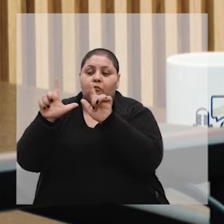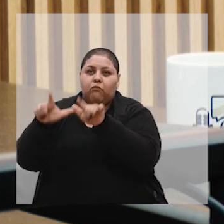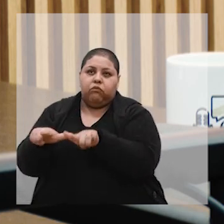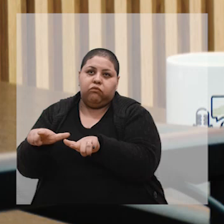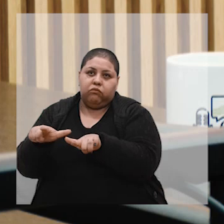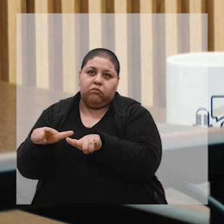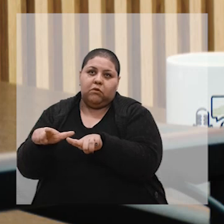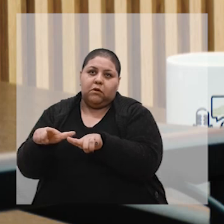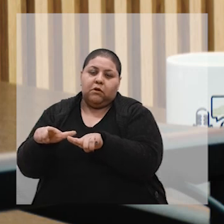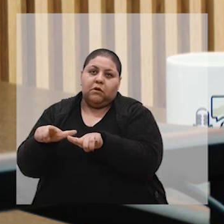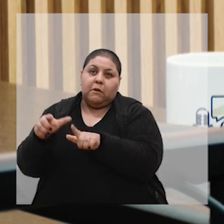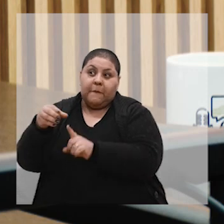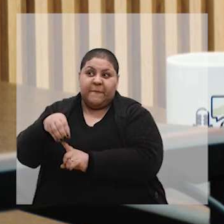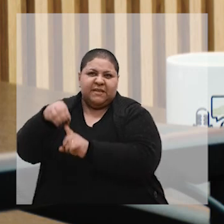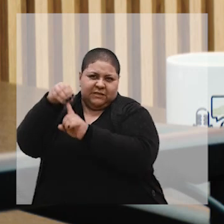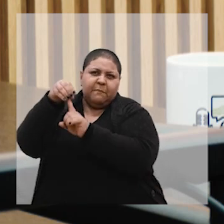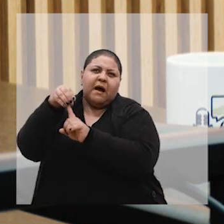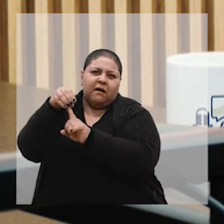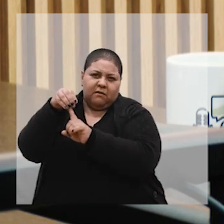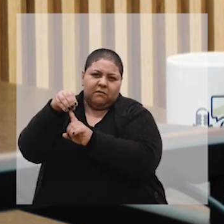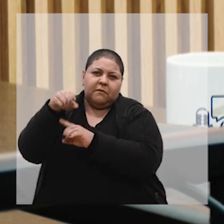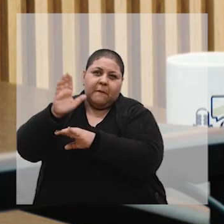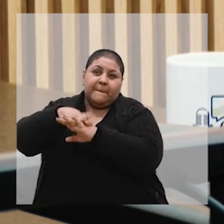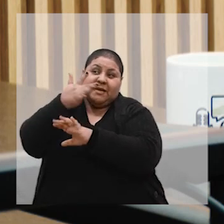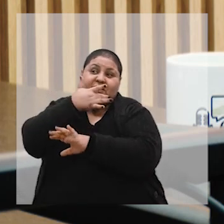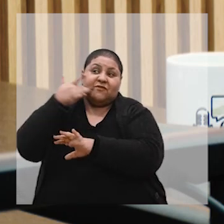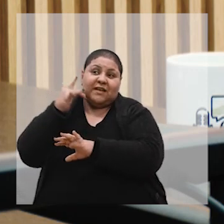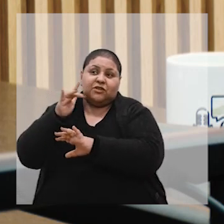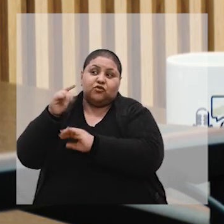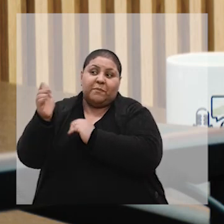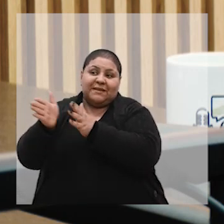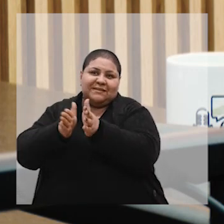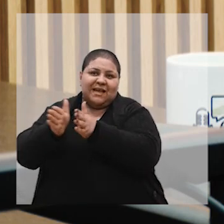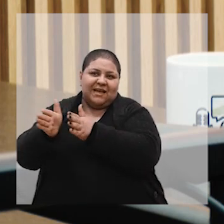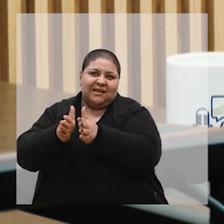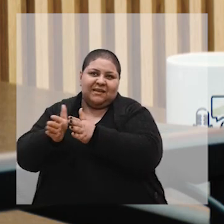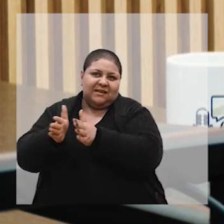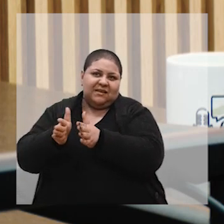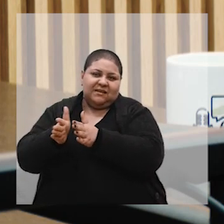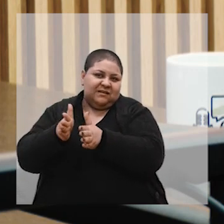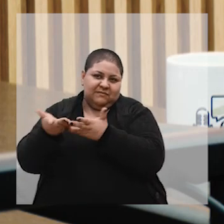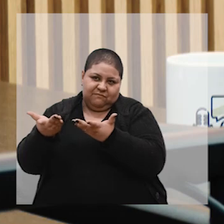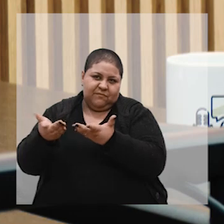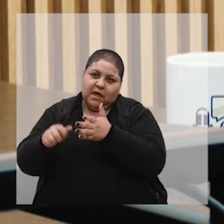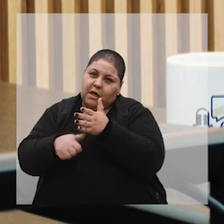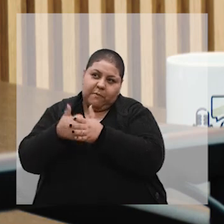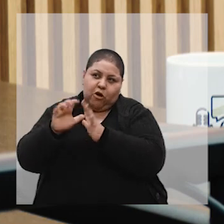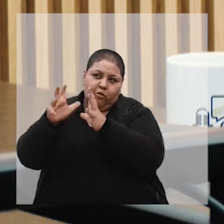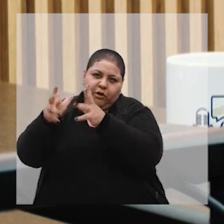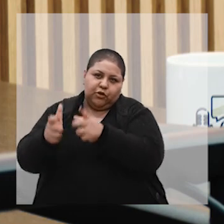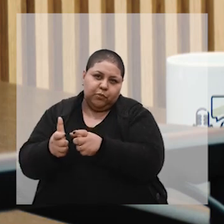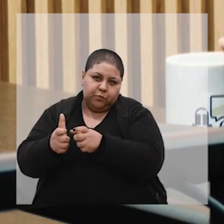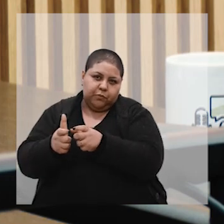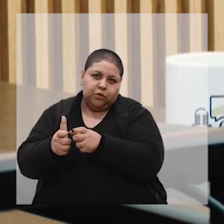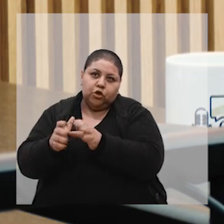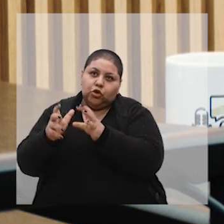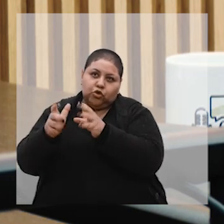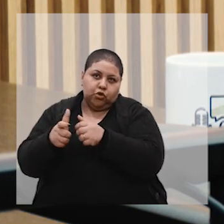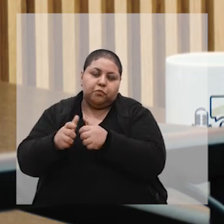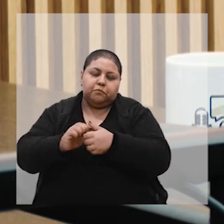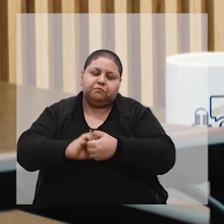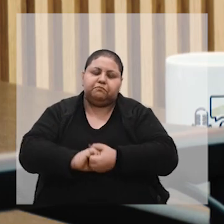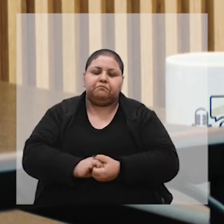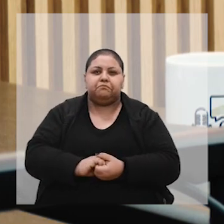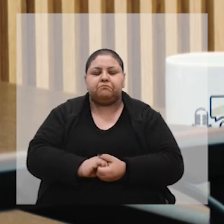região metropolitana que fala, né? Mais fácil para todo mundo. Ninguém sai ganhando em deslocamento. Todo mundo tem